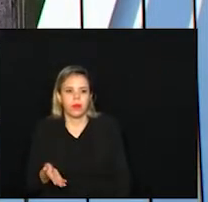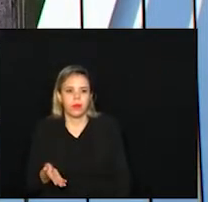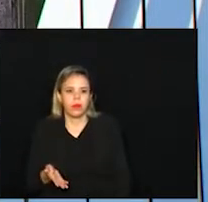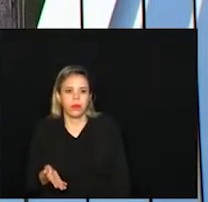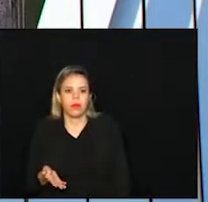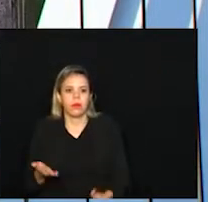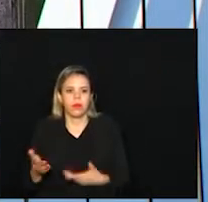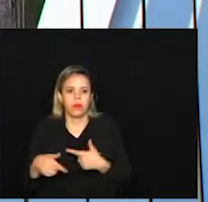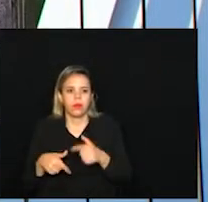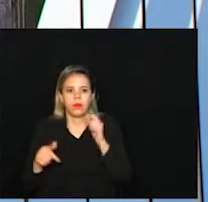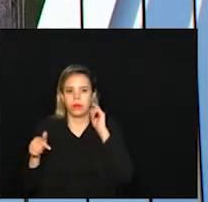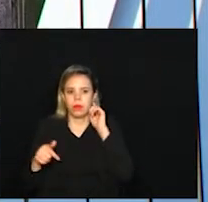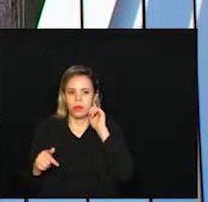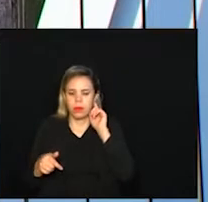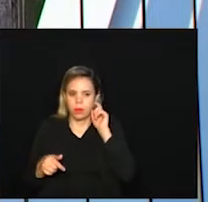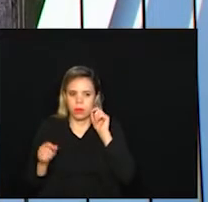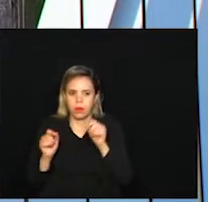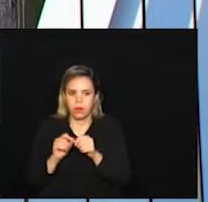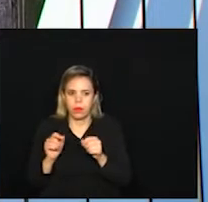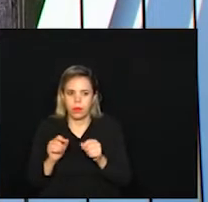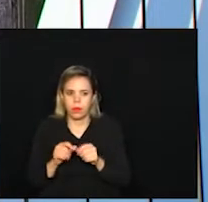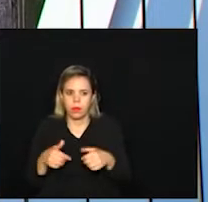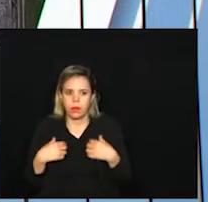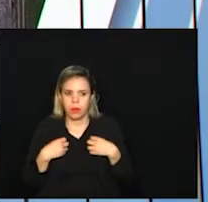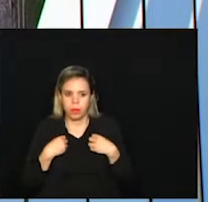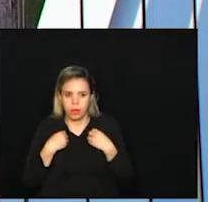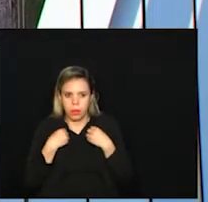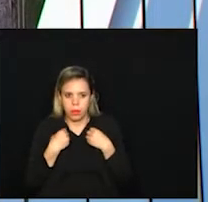pelos trabalhos realizados aqui